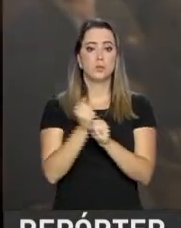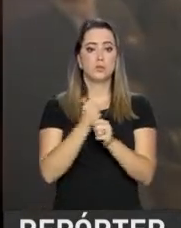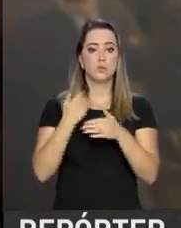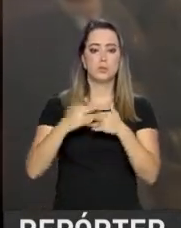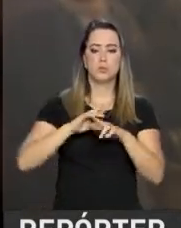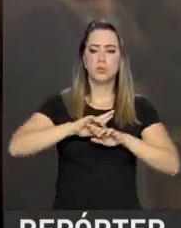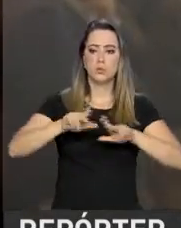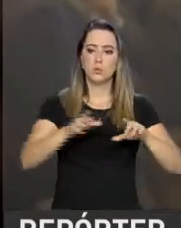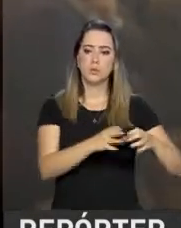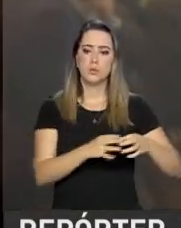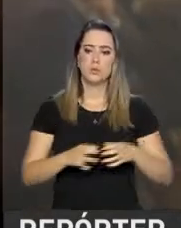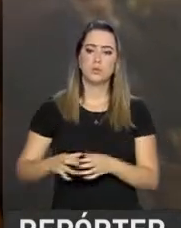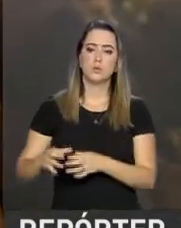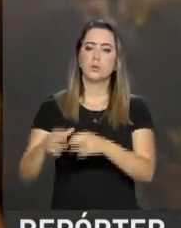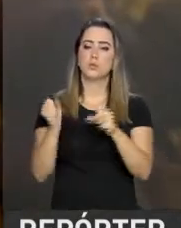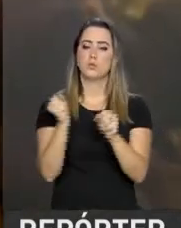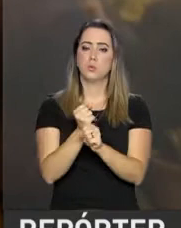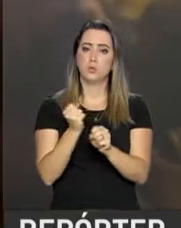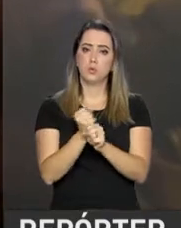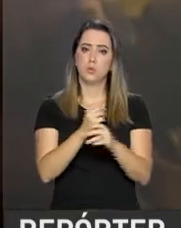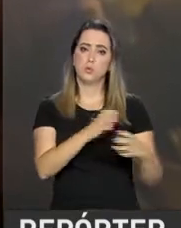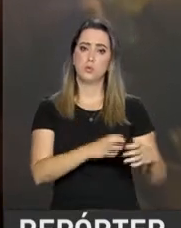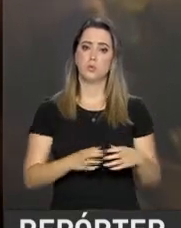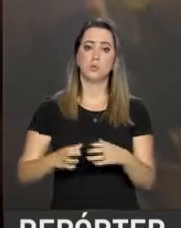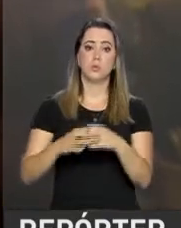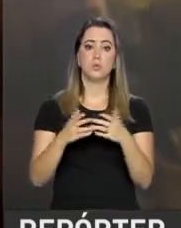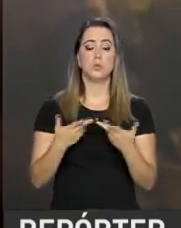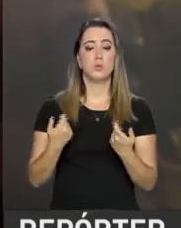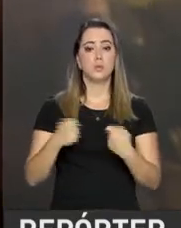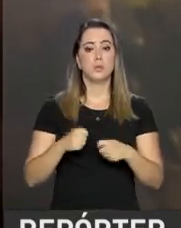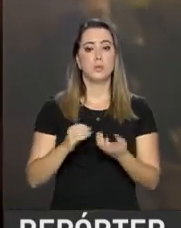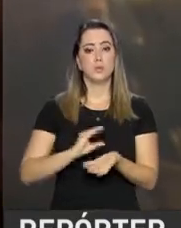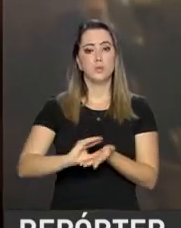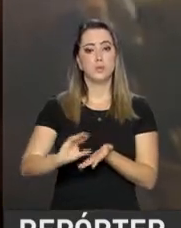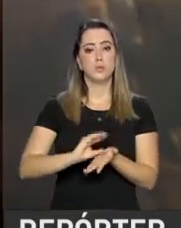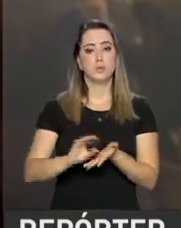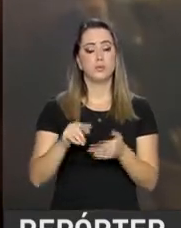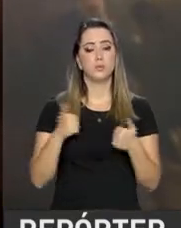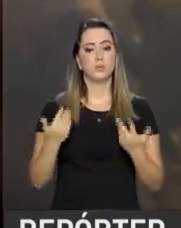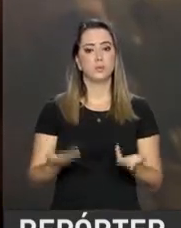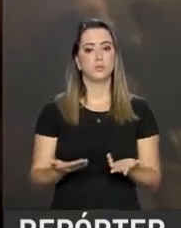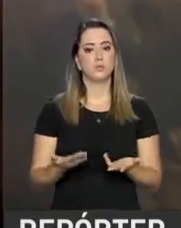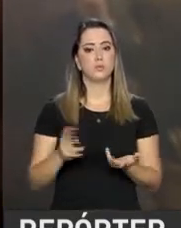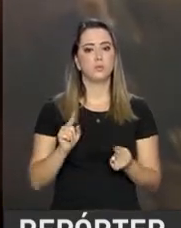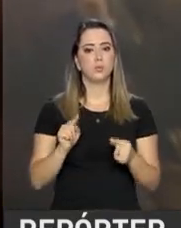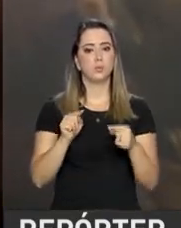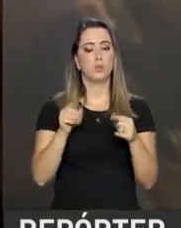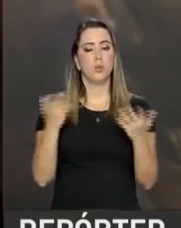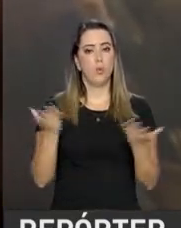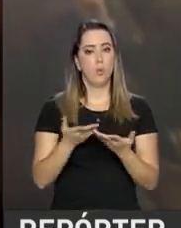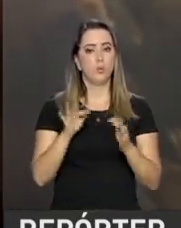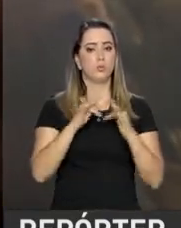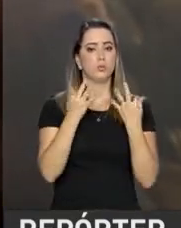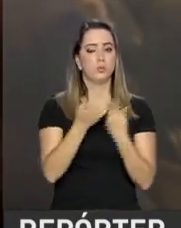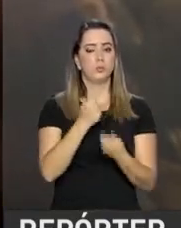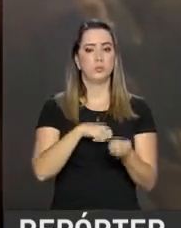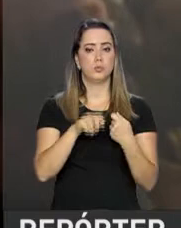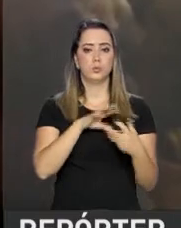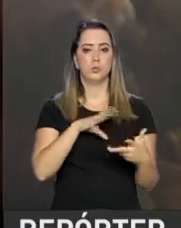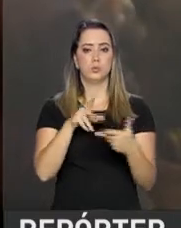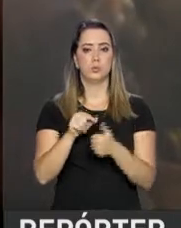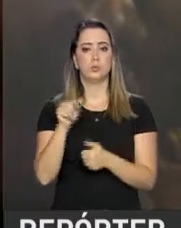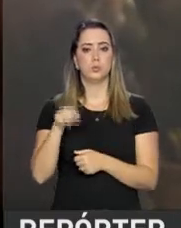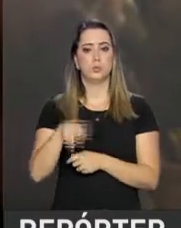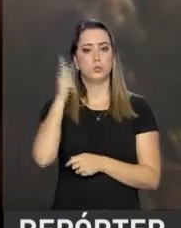e essa infraestrutura depende de investimentos por isso pelo fórum econômico mundial aqui